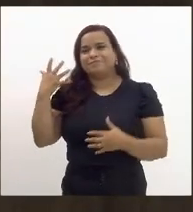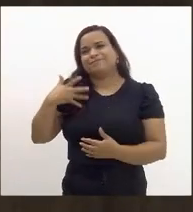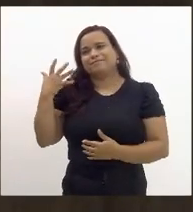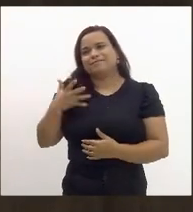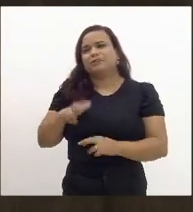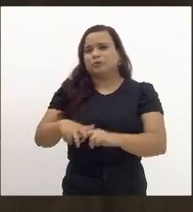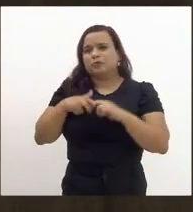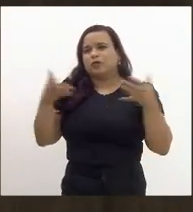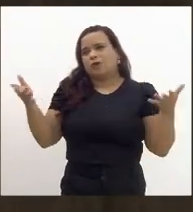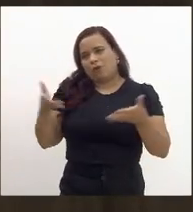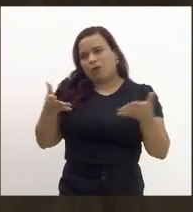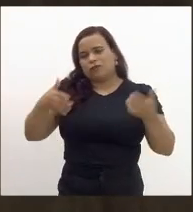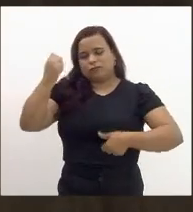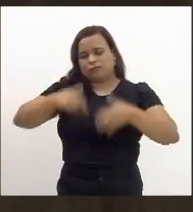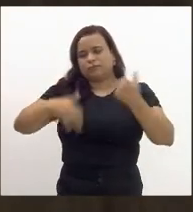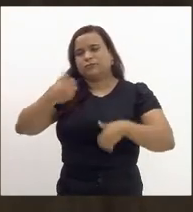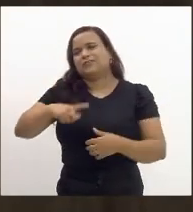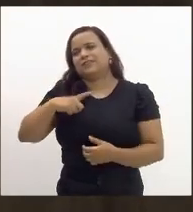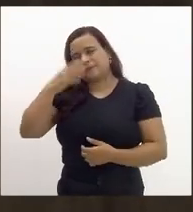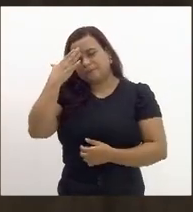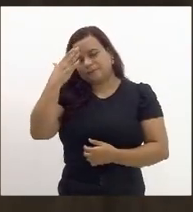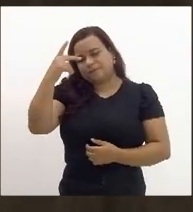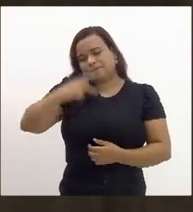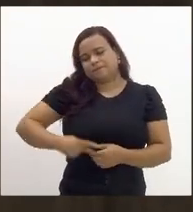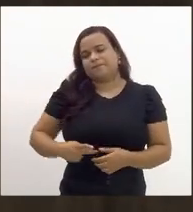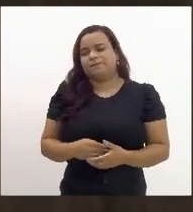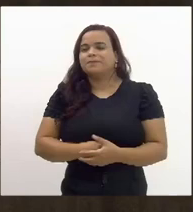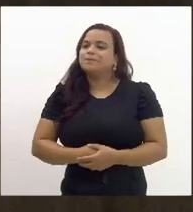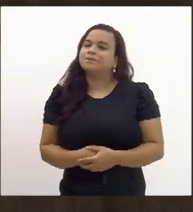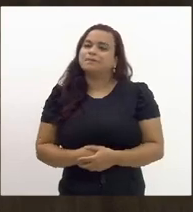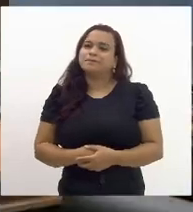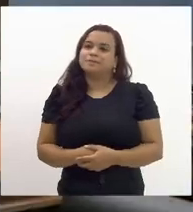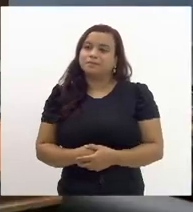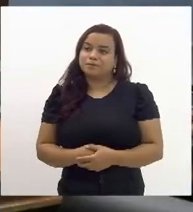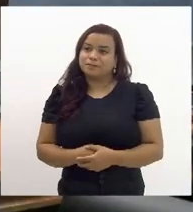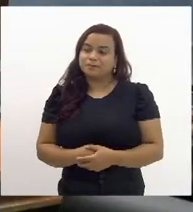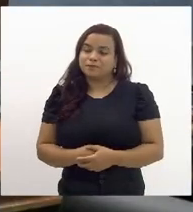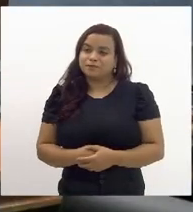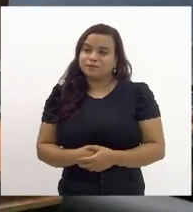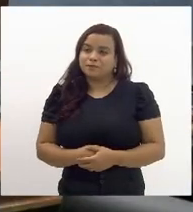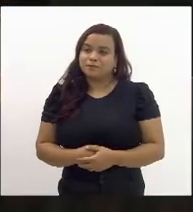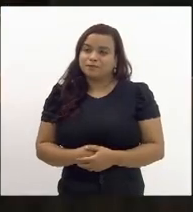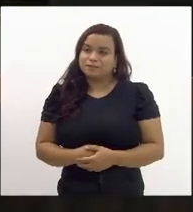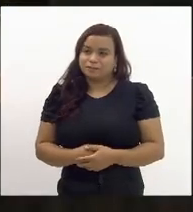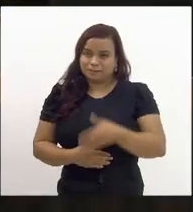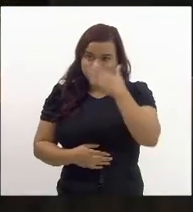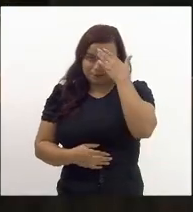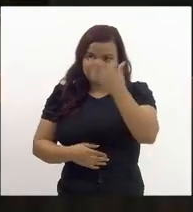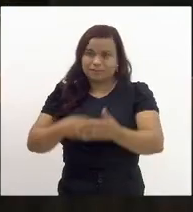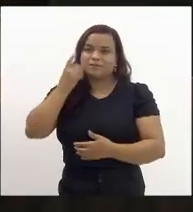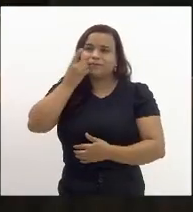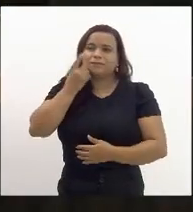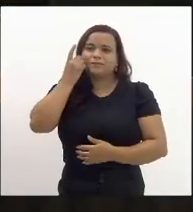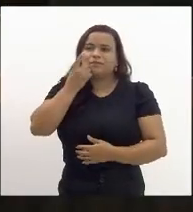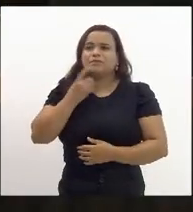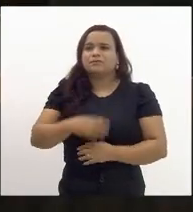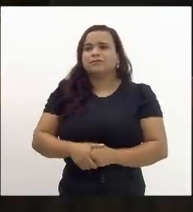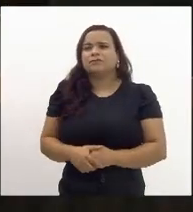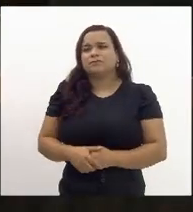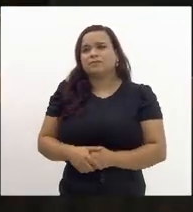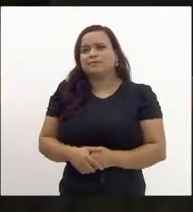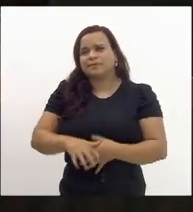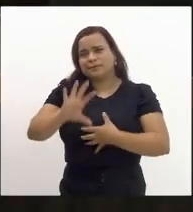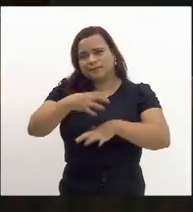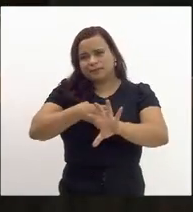estou fazendo essa colocação aqui, minha presidente. Muito obrigado. Obrigada, deputado, e me